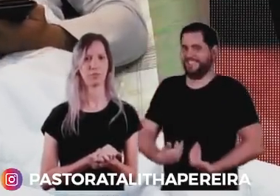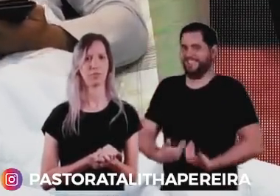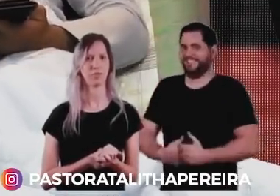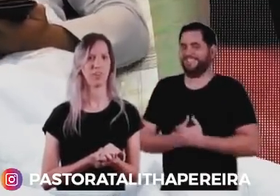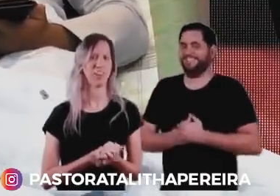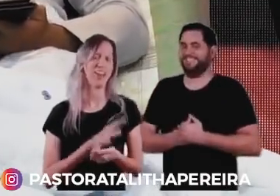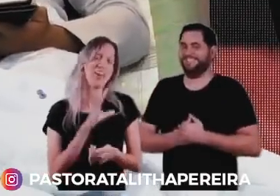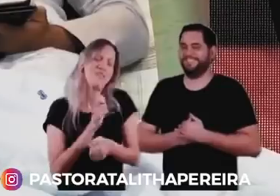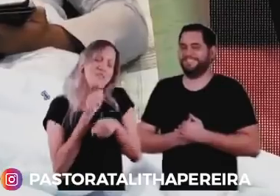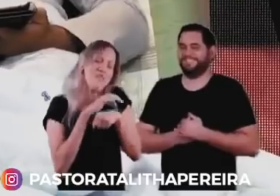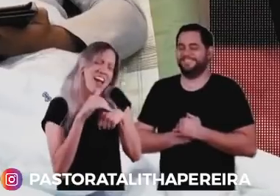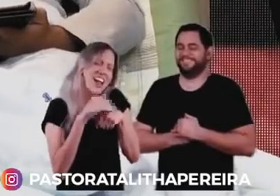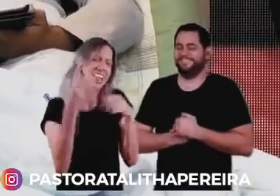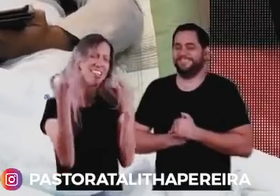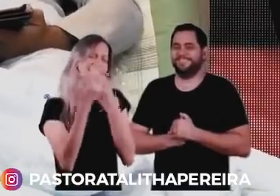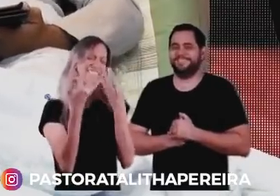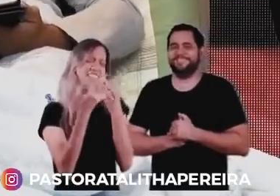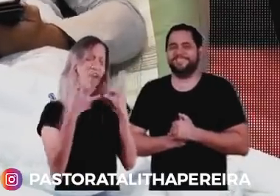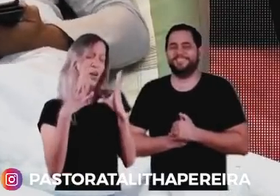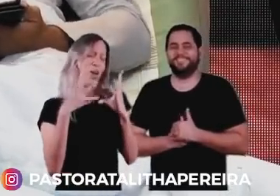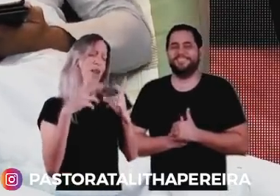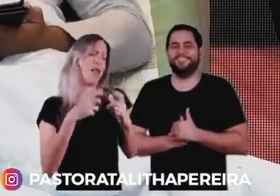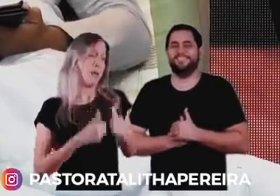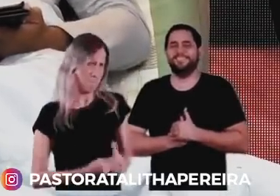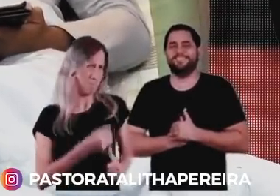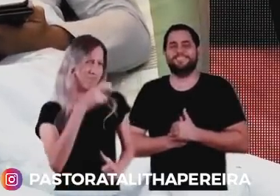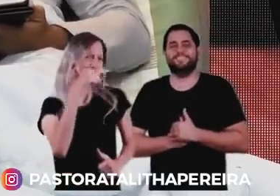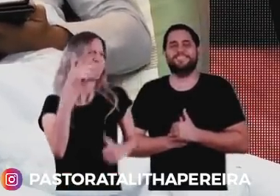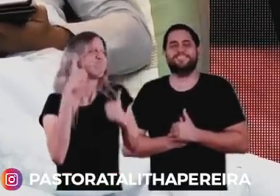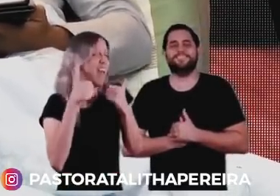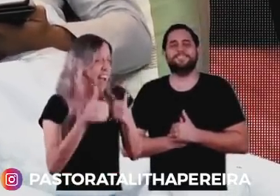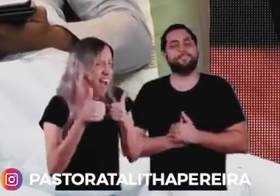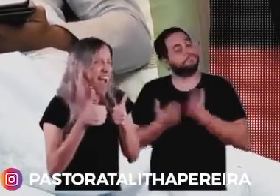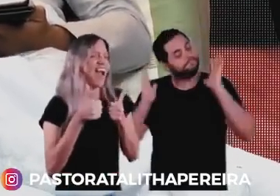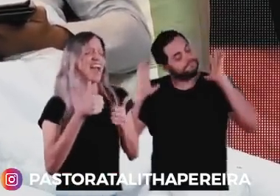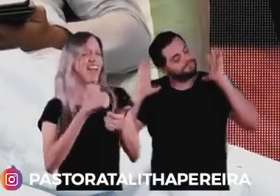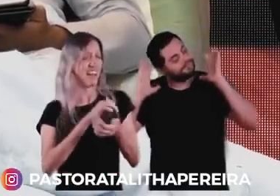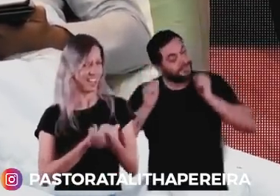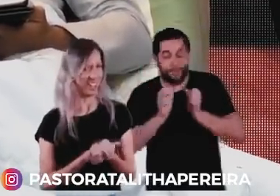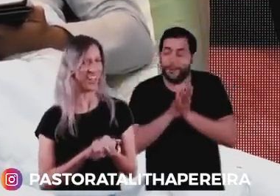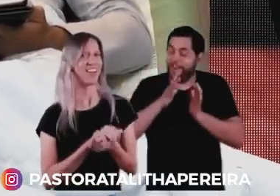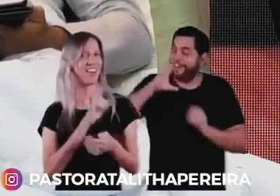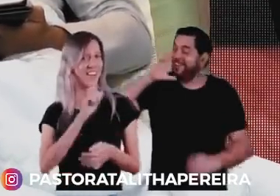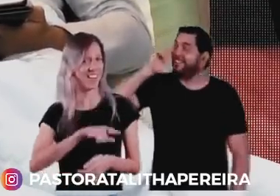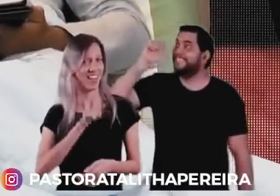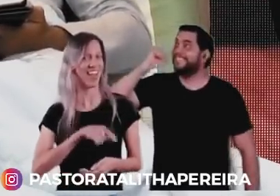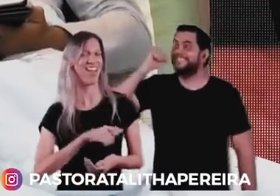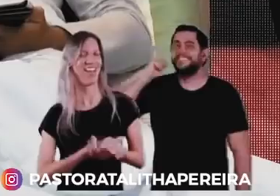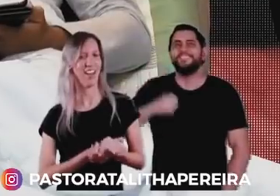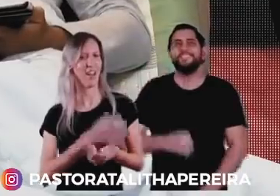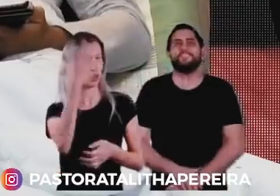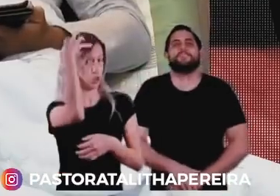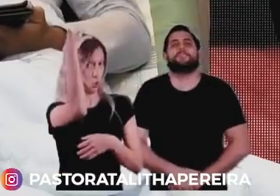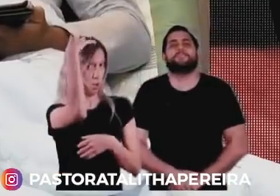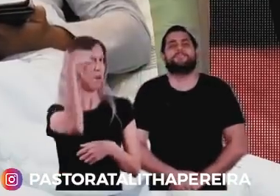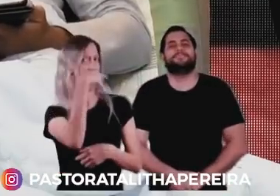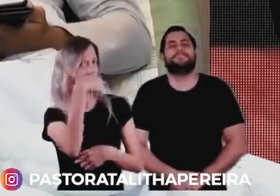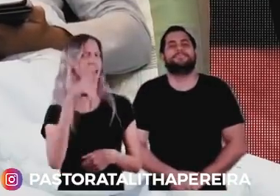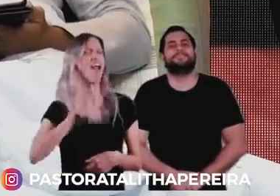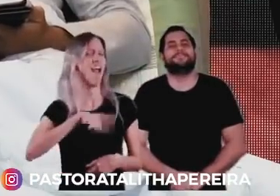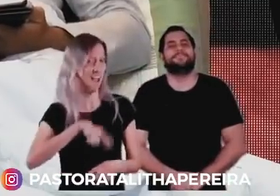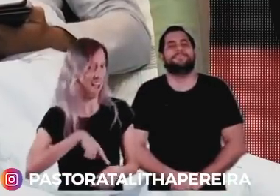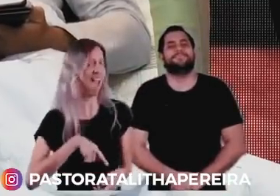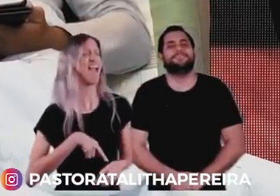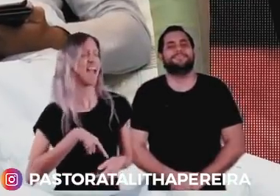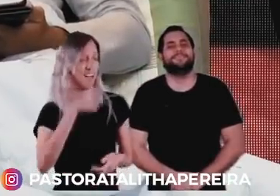meu dengo é limpíssimo. Glória a Deus! Quem toma banho é ele, viu, meu filho?